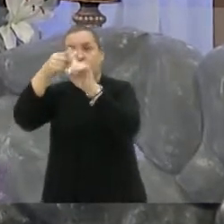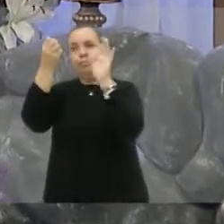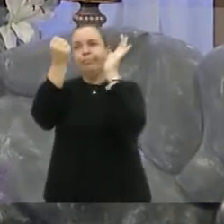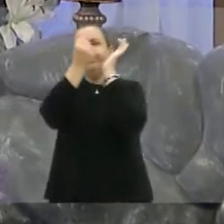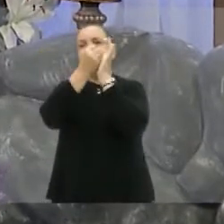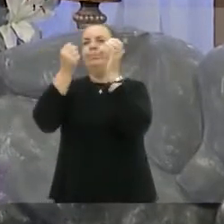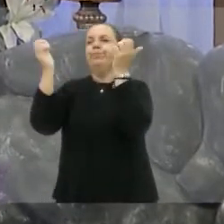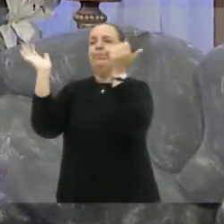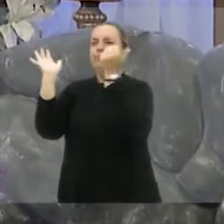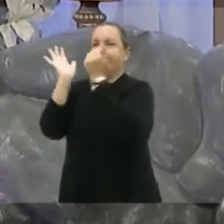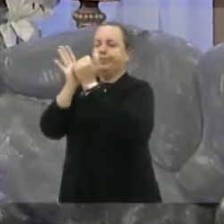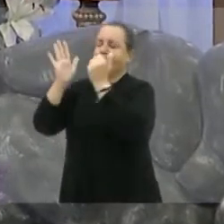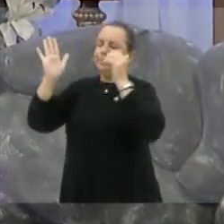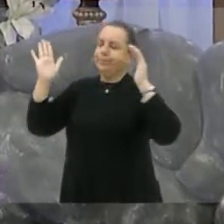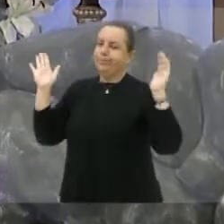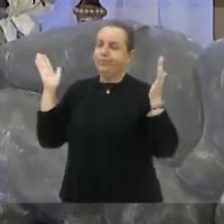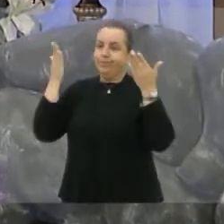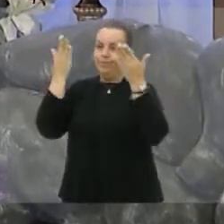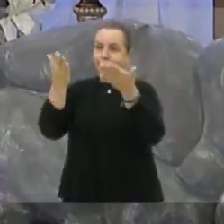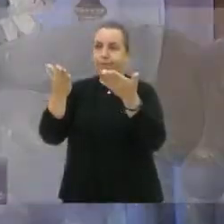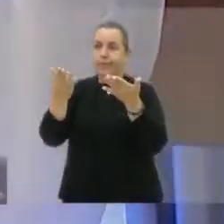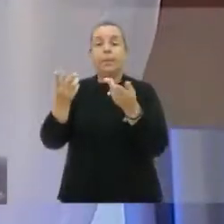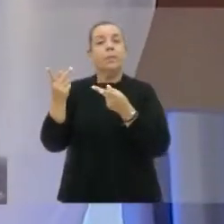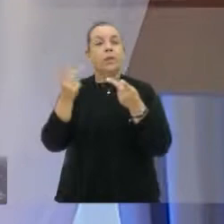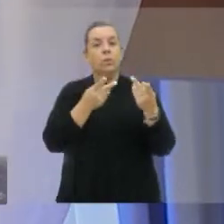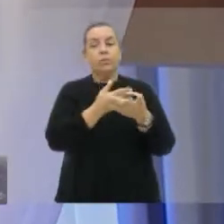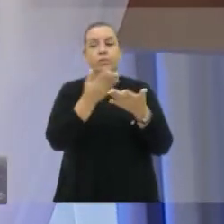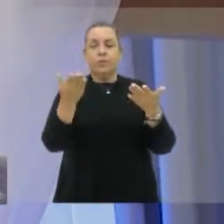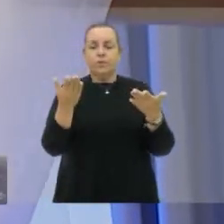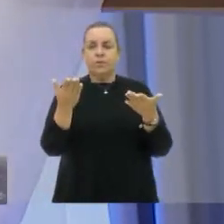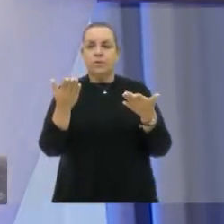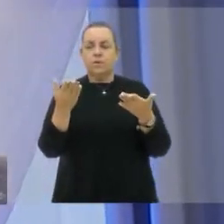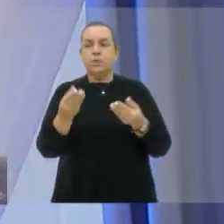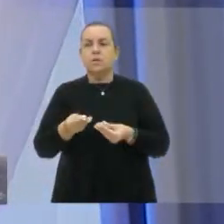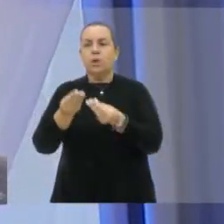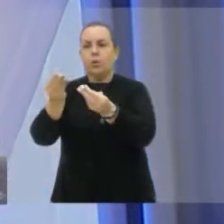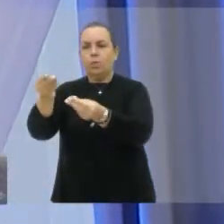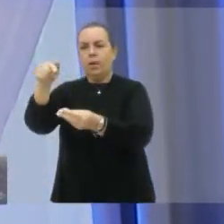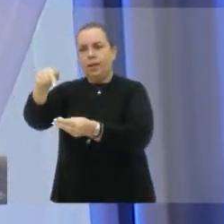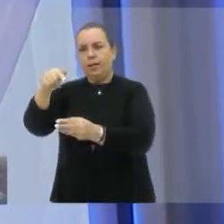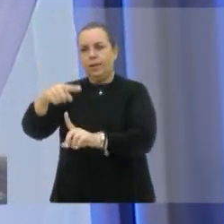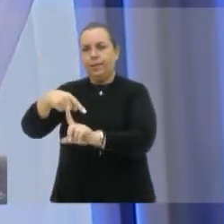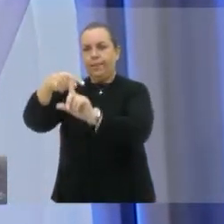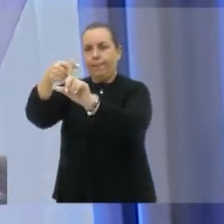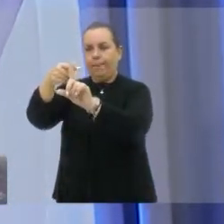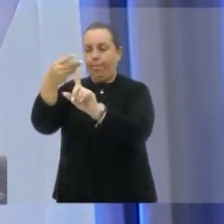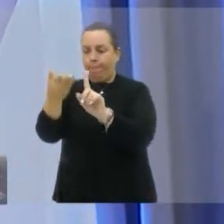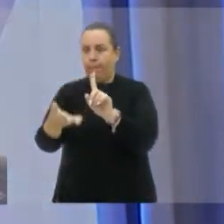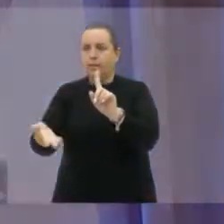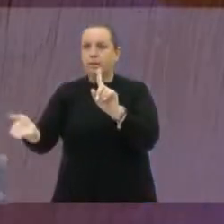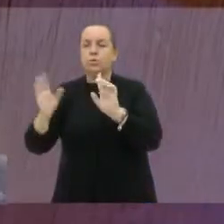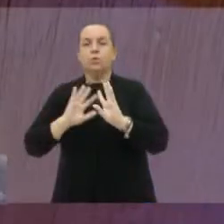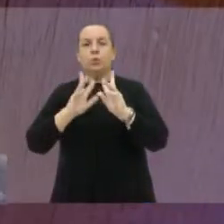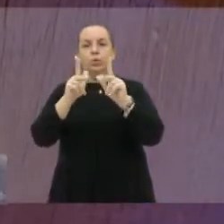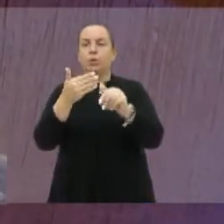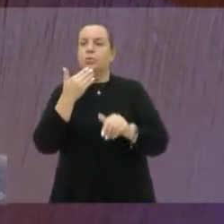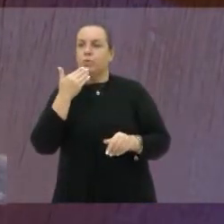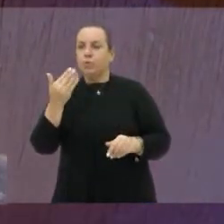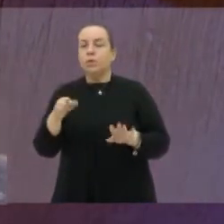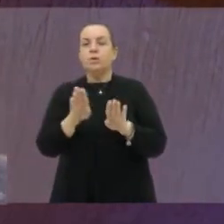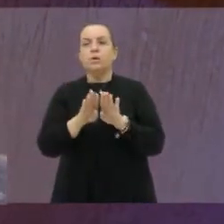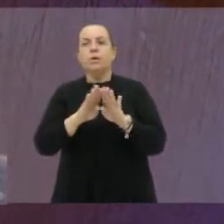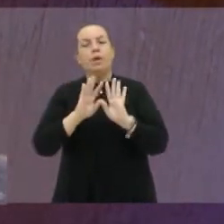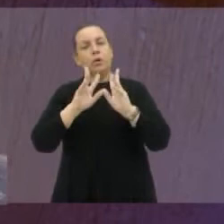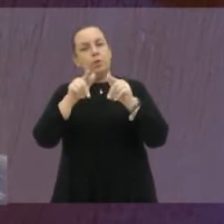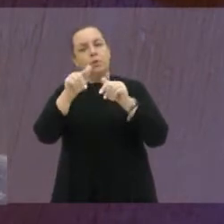a colocar aos pés dessa cruz, como está aqui todos esses pedidos, todas essas intenções, e aqueles que você também está apresentando